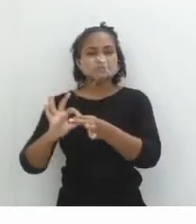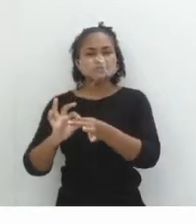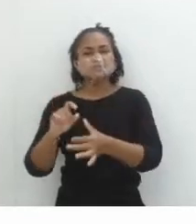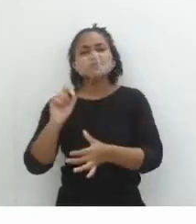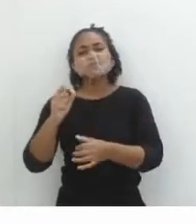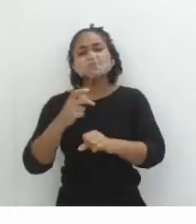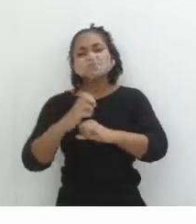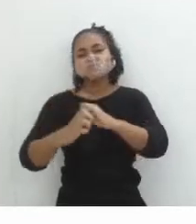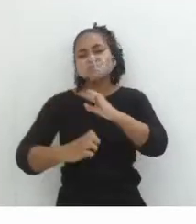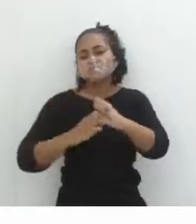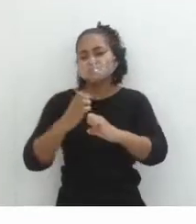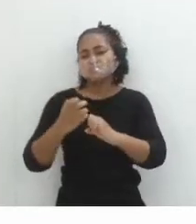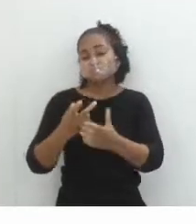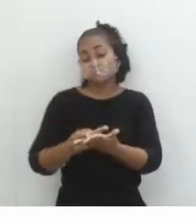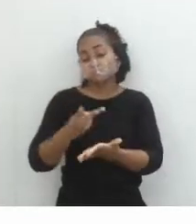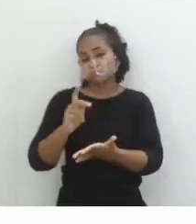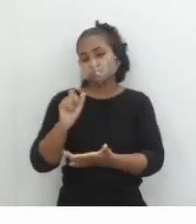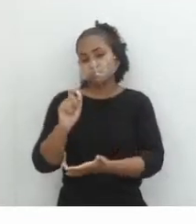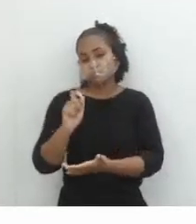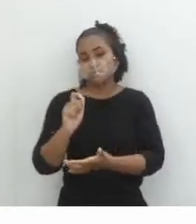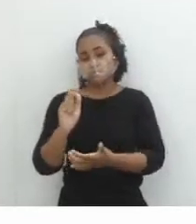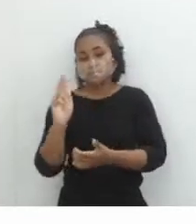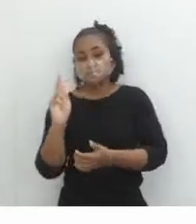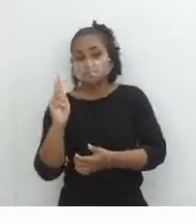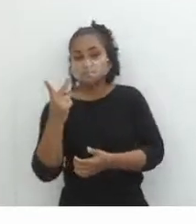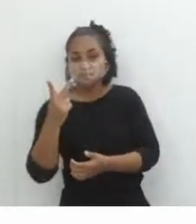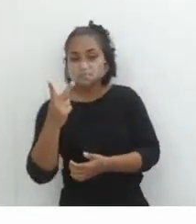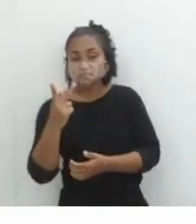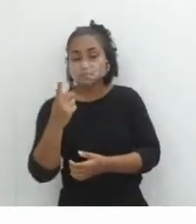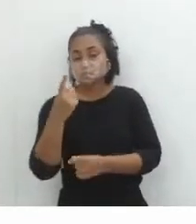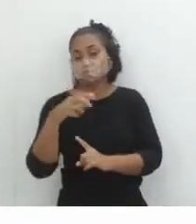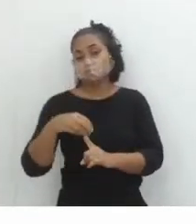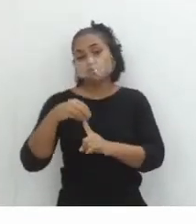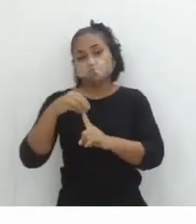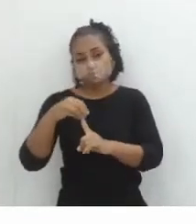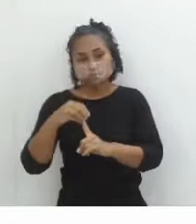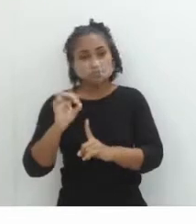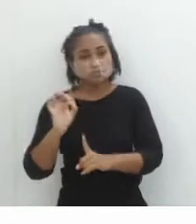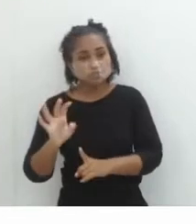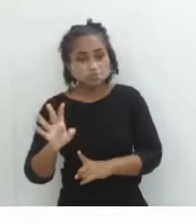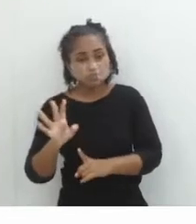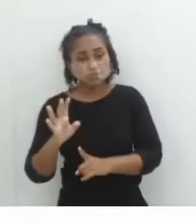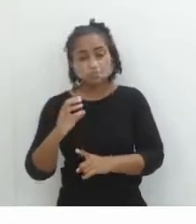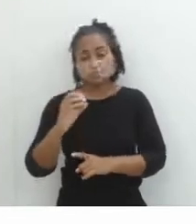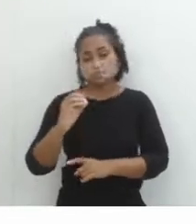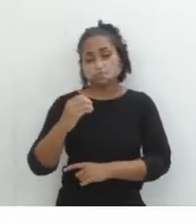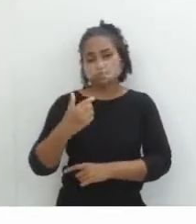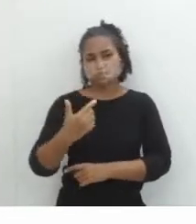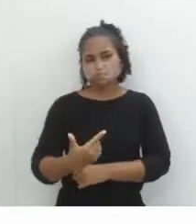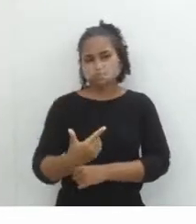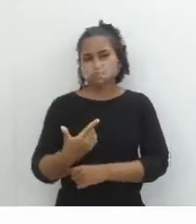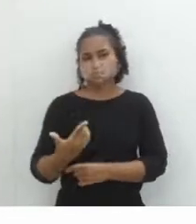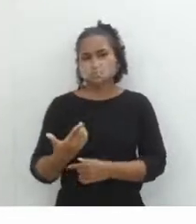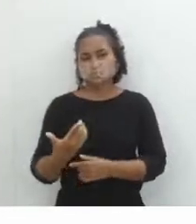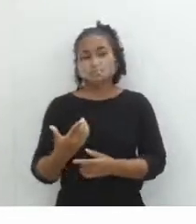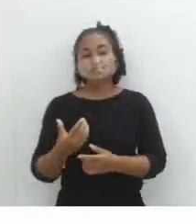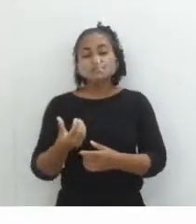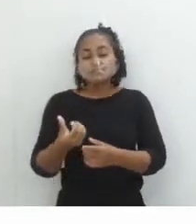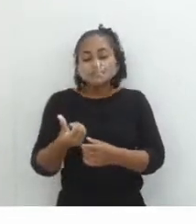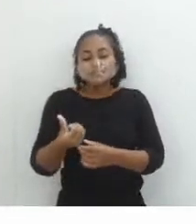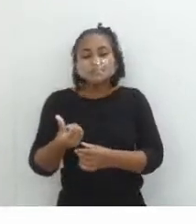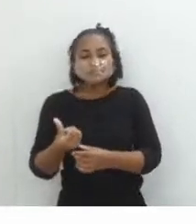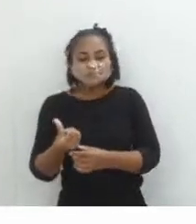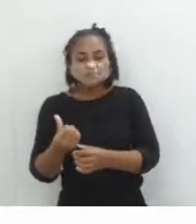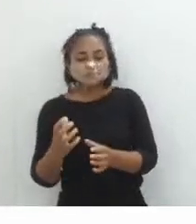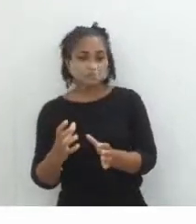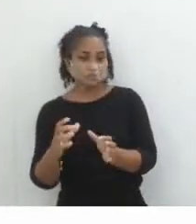que acontece? Se o hidrogênio ele apresenta apenas um elétron e o oxigênio apresenta apenas 6, então